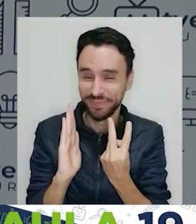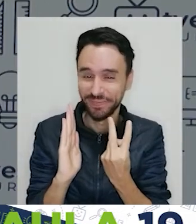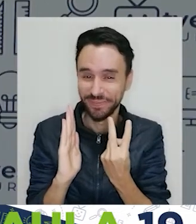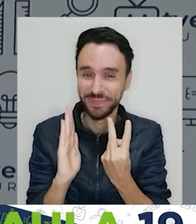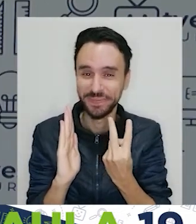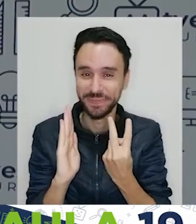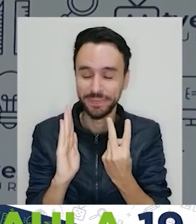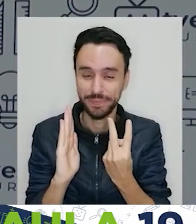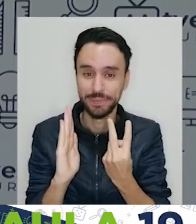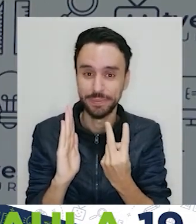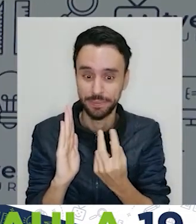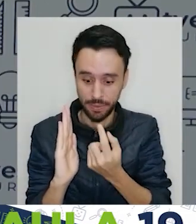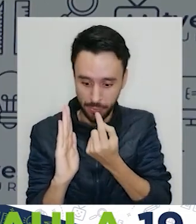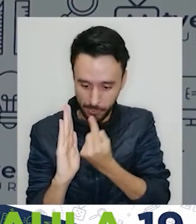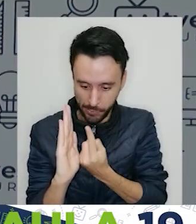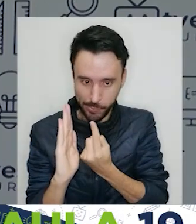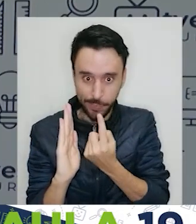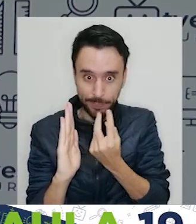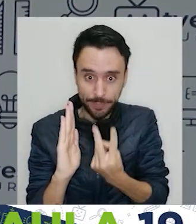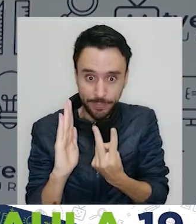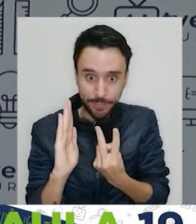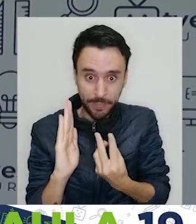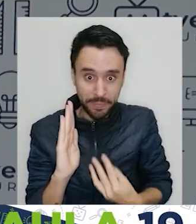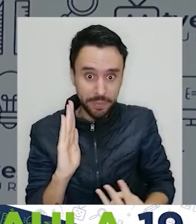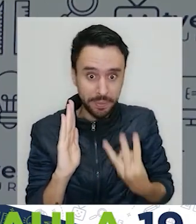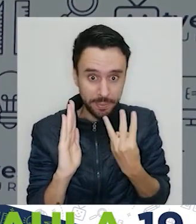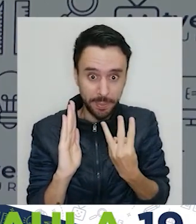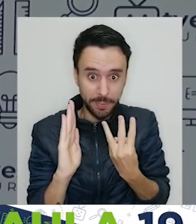2. Então, 1, 2, 3,